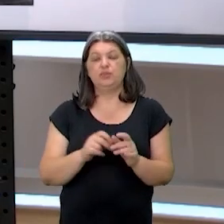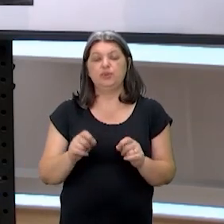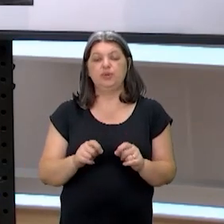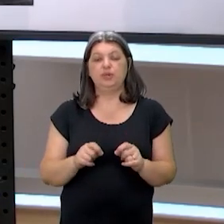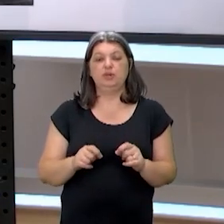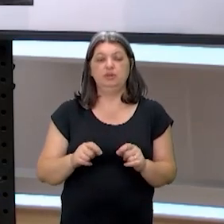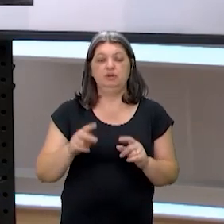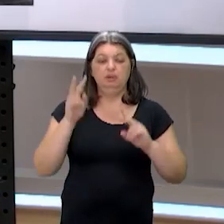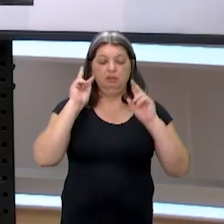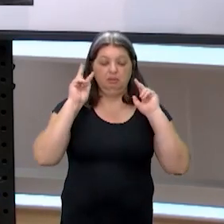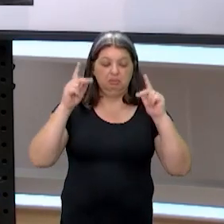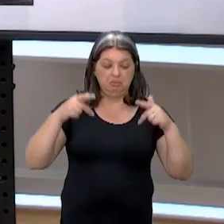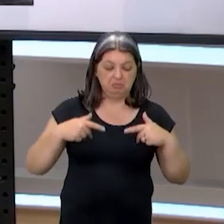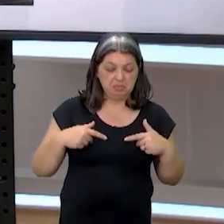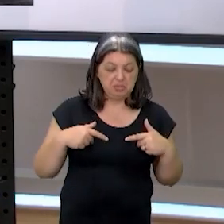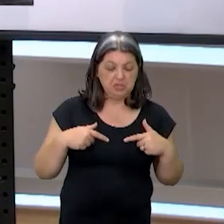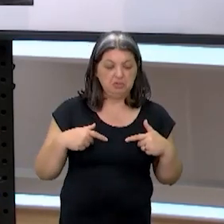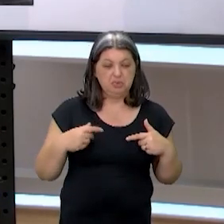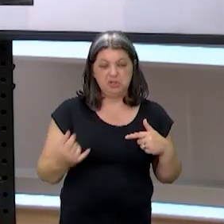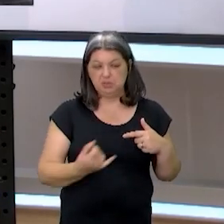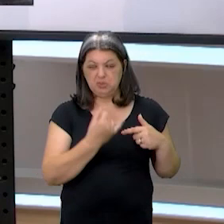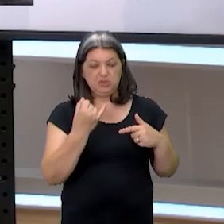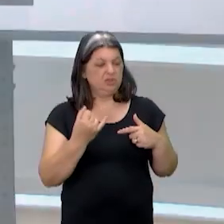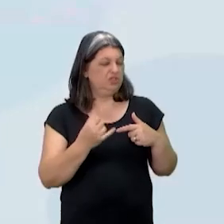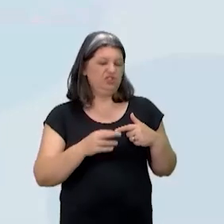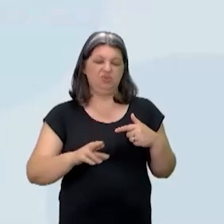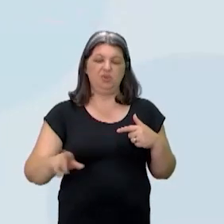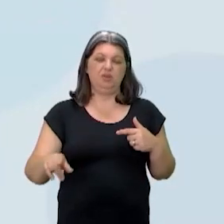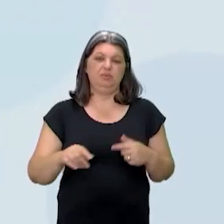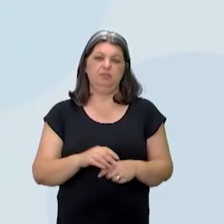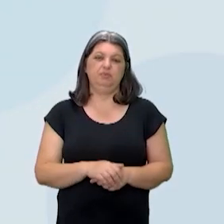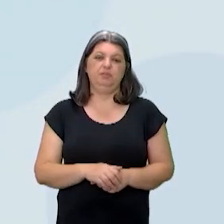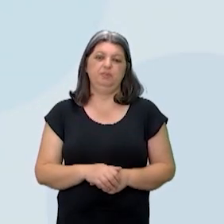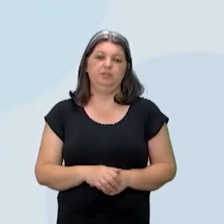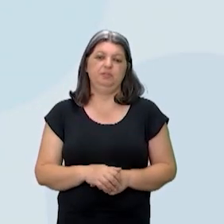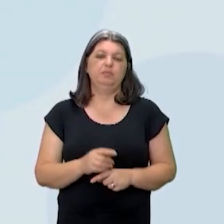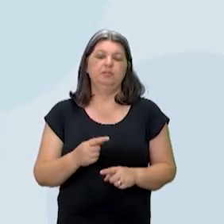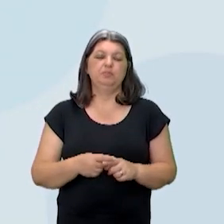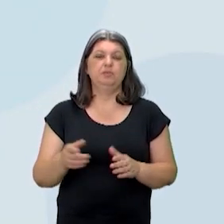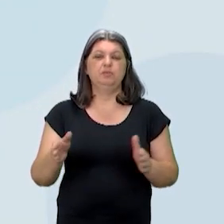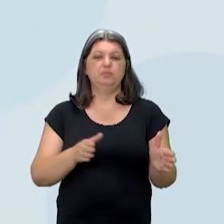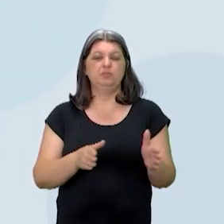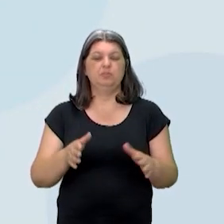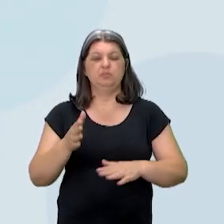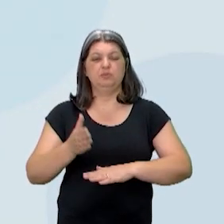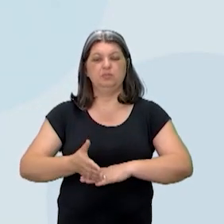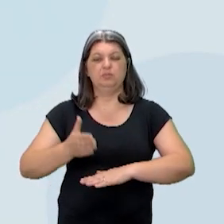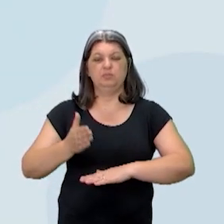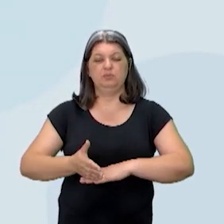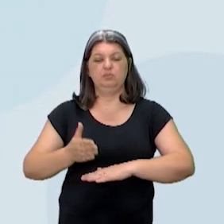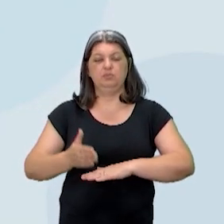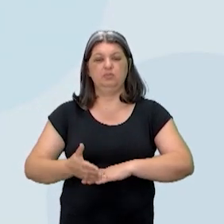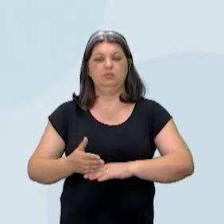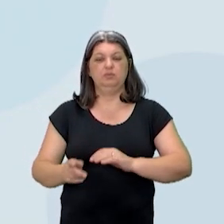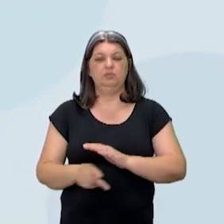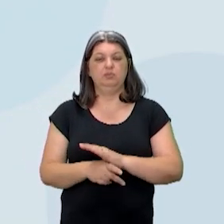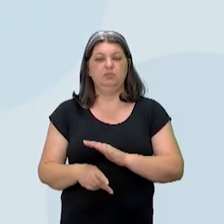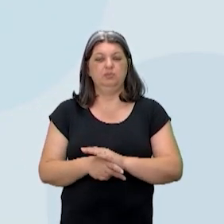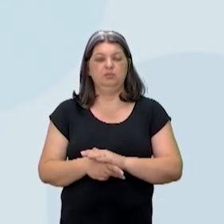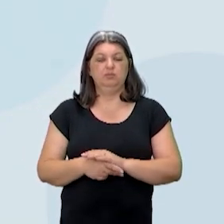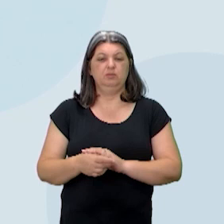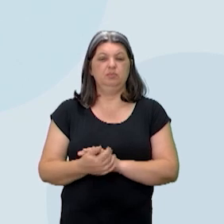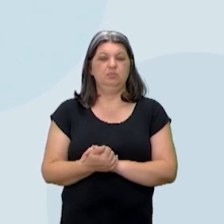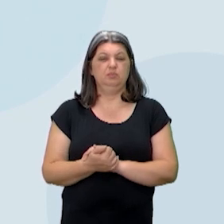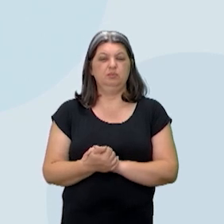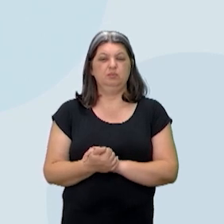isso? É isso mesmo. E aqui a gente está vendo uma imagem clássica dos tempos modernos, um clássico da filmografia, que, na minha